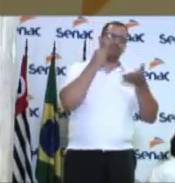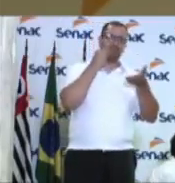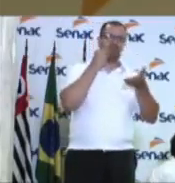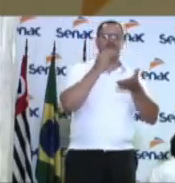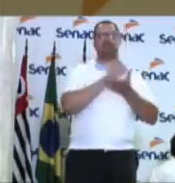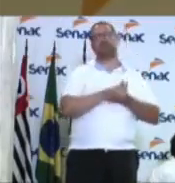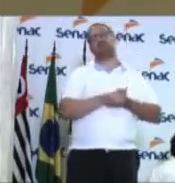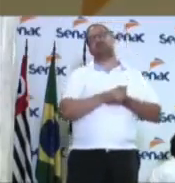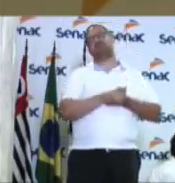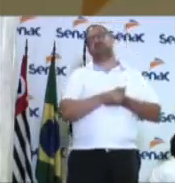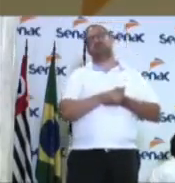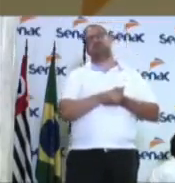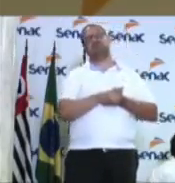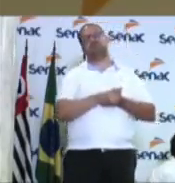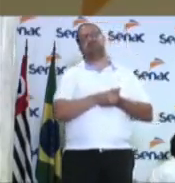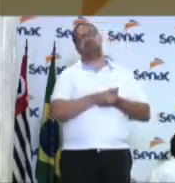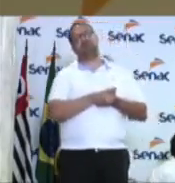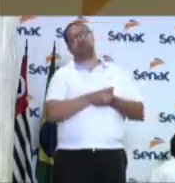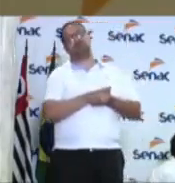aí,